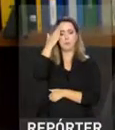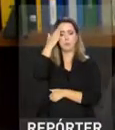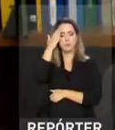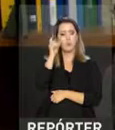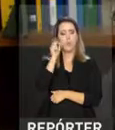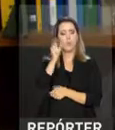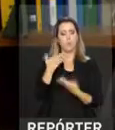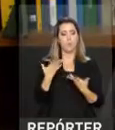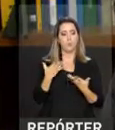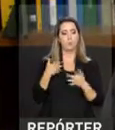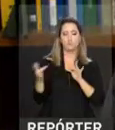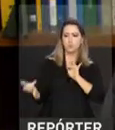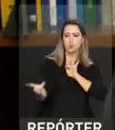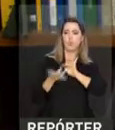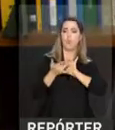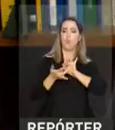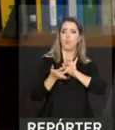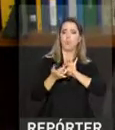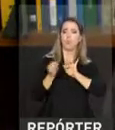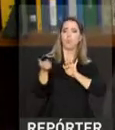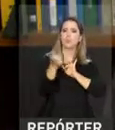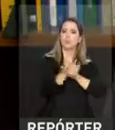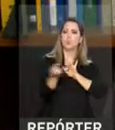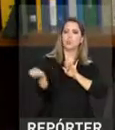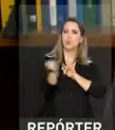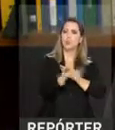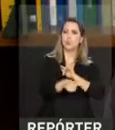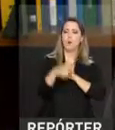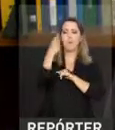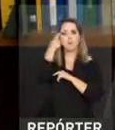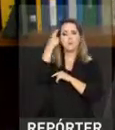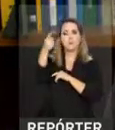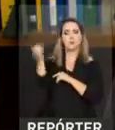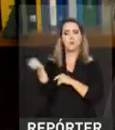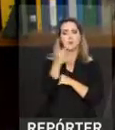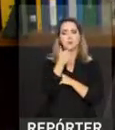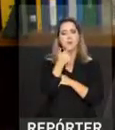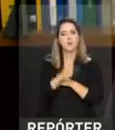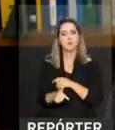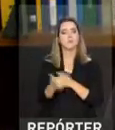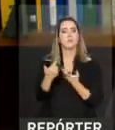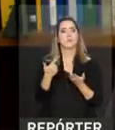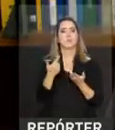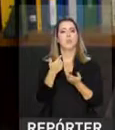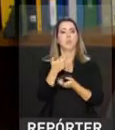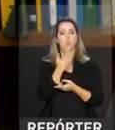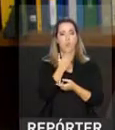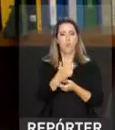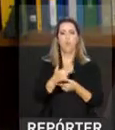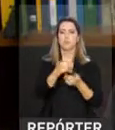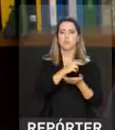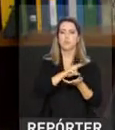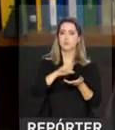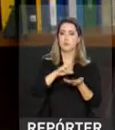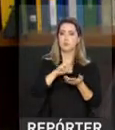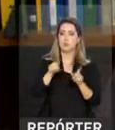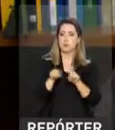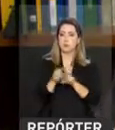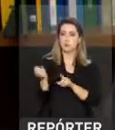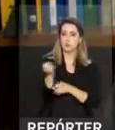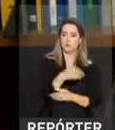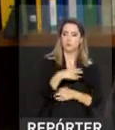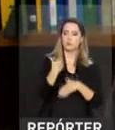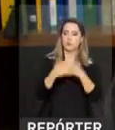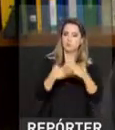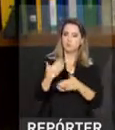sentido de tolerar novas práticas, aprender novas línguas, novas formas de abordagem da